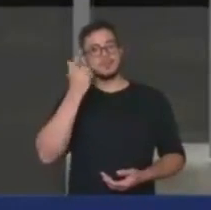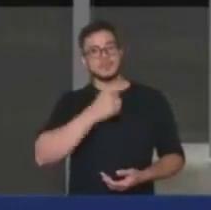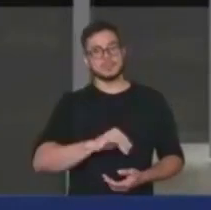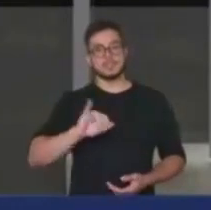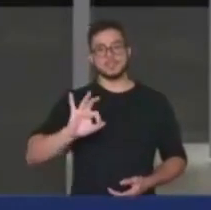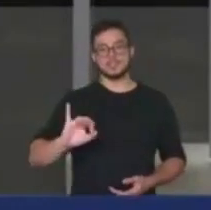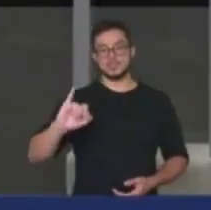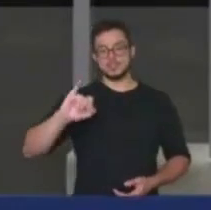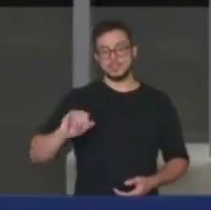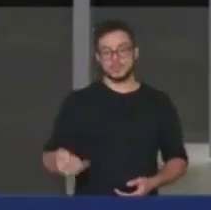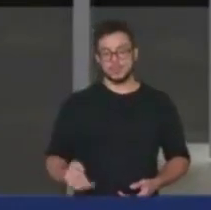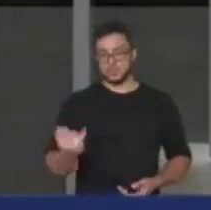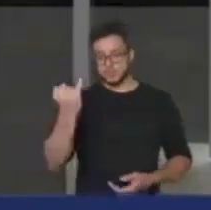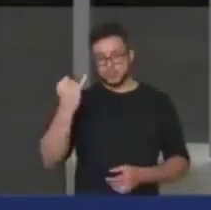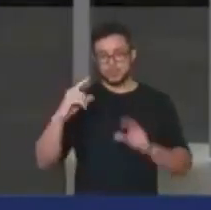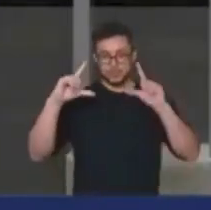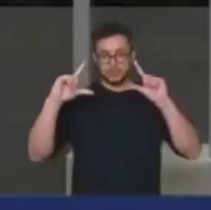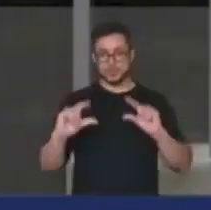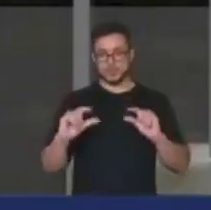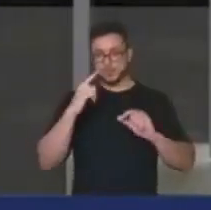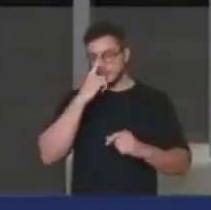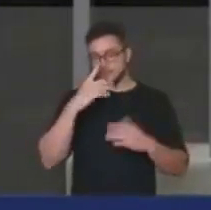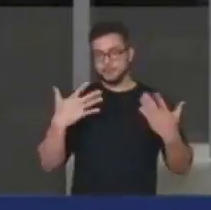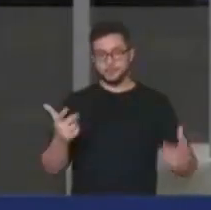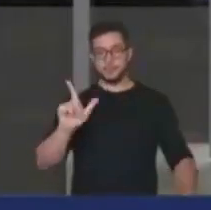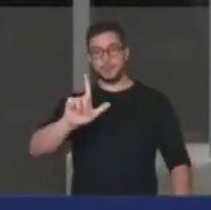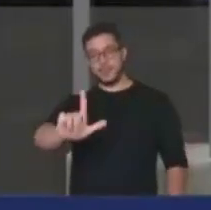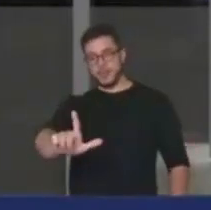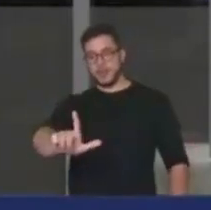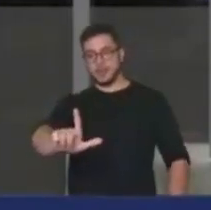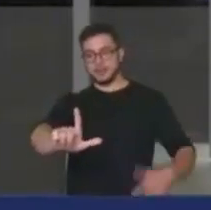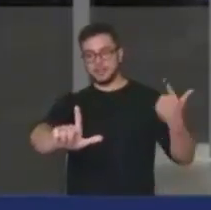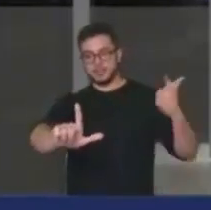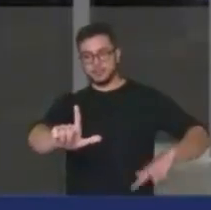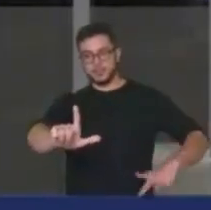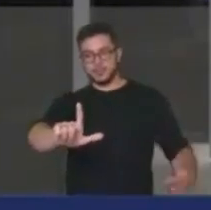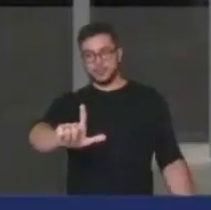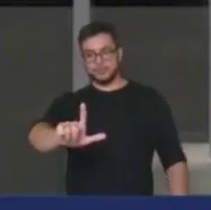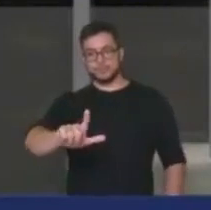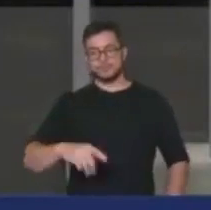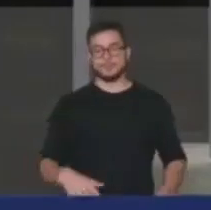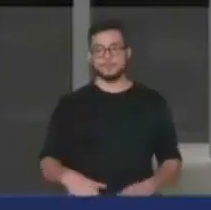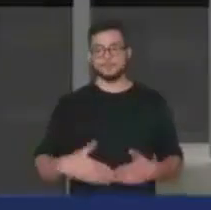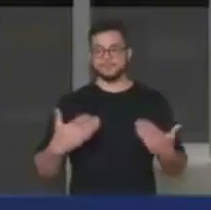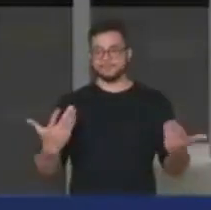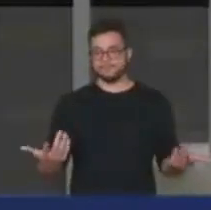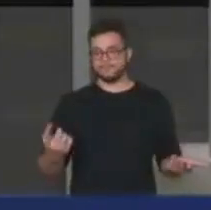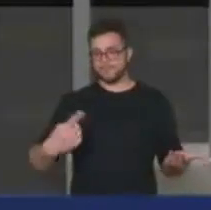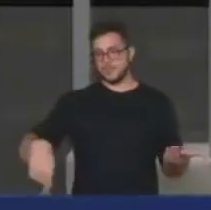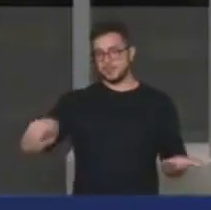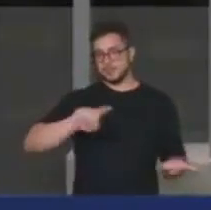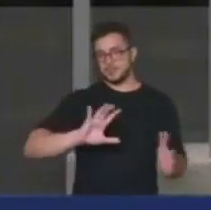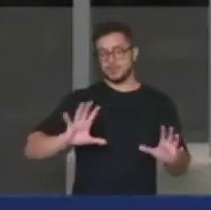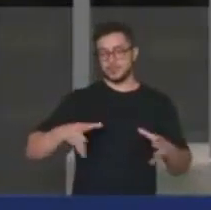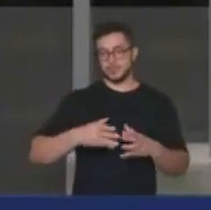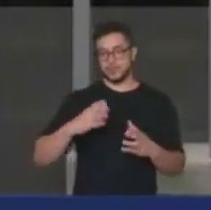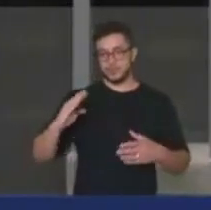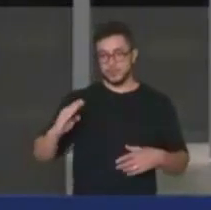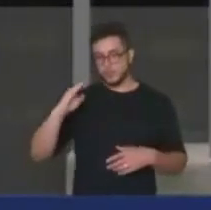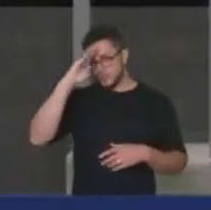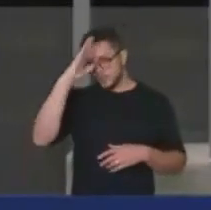crescer. Então fica aí o L de novo. Agora, para os bolsonaristas, eu sei que doutora